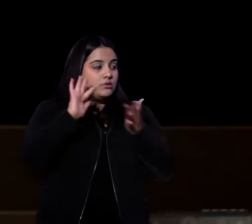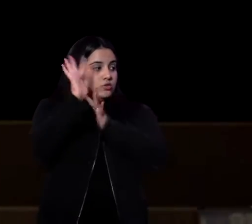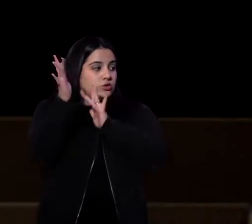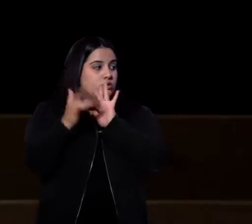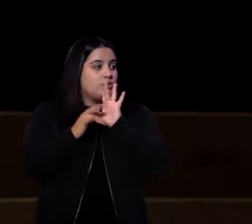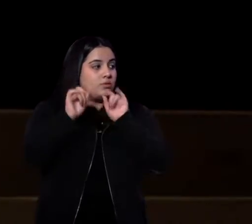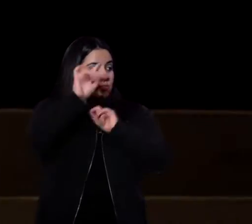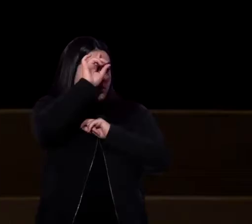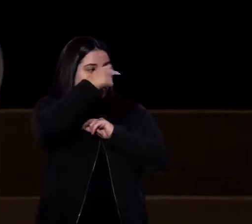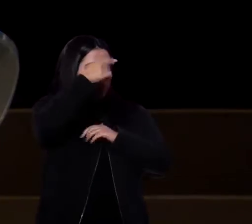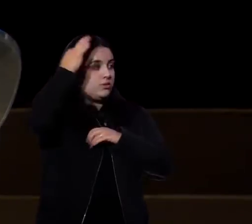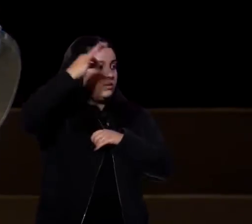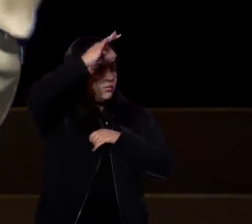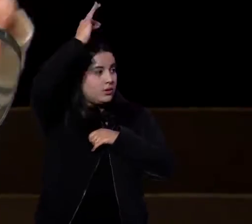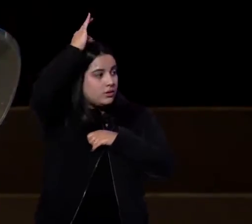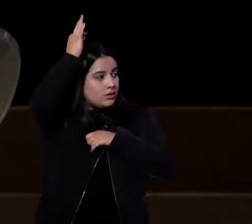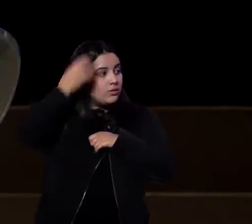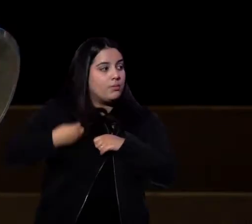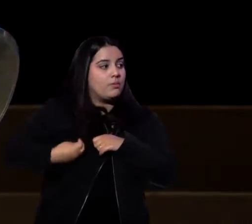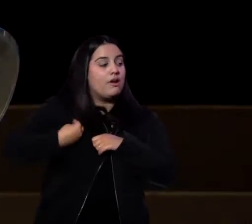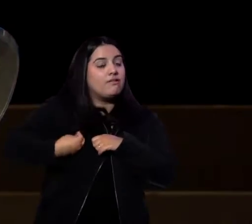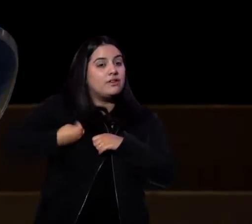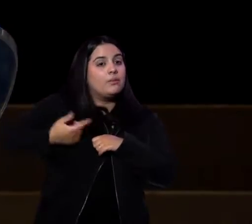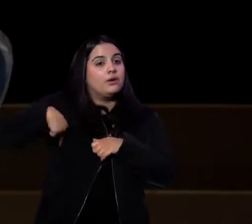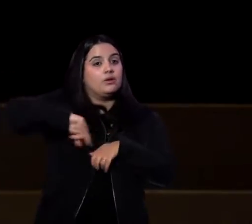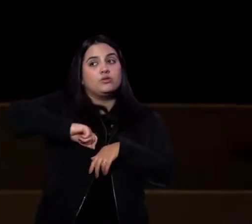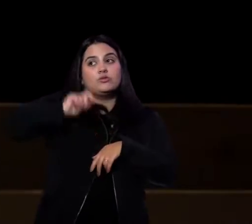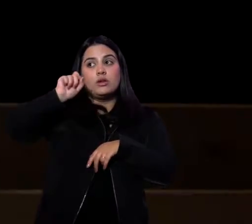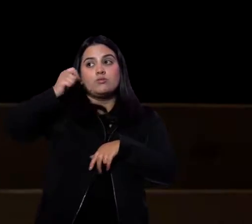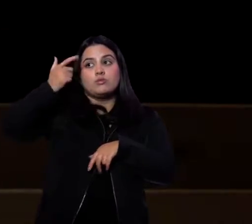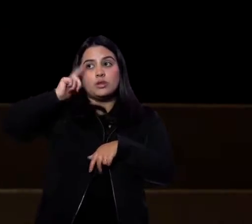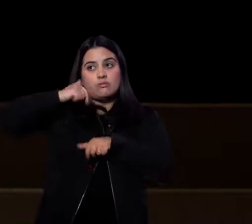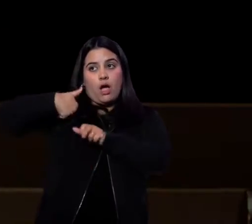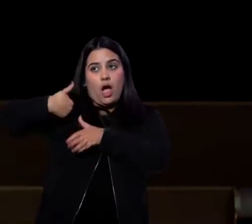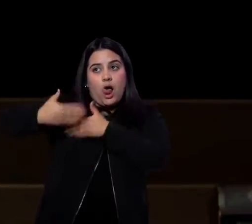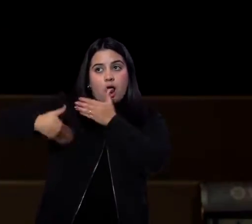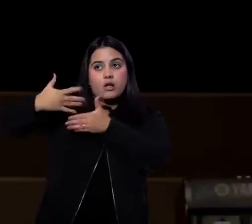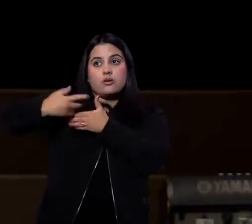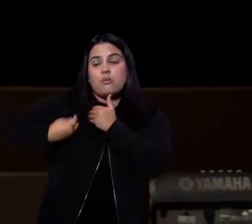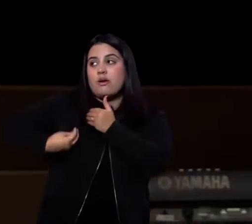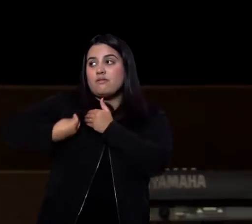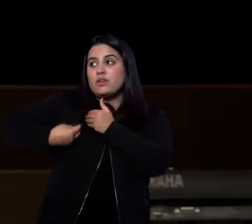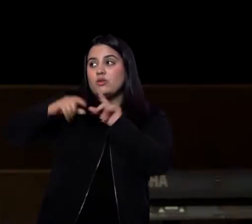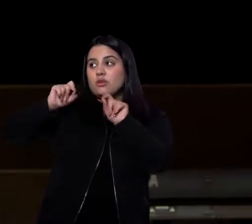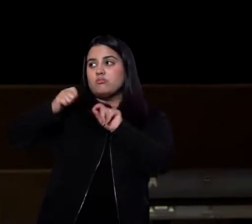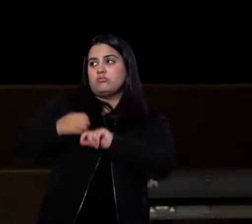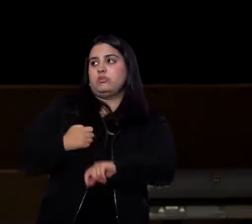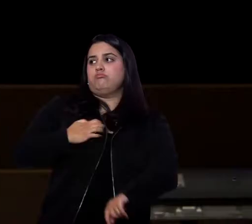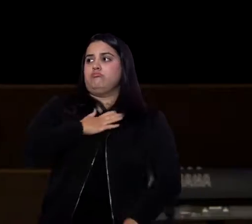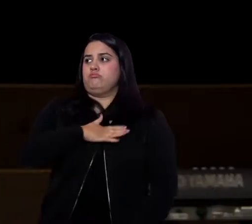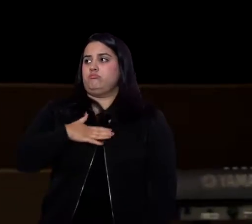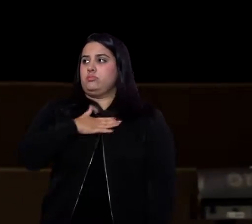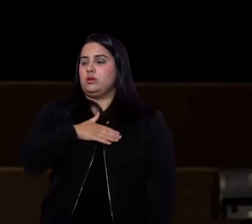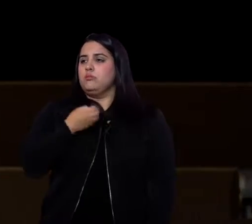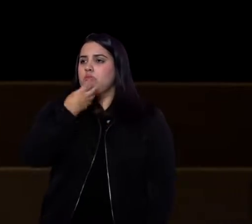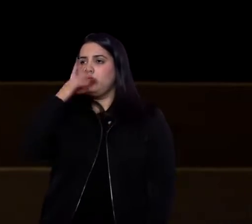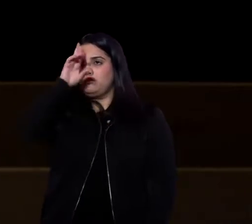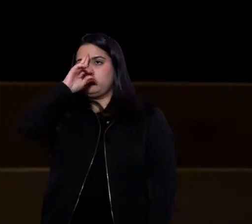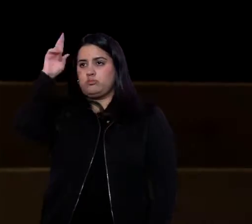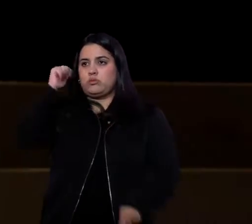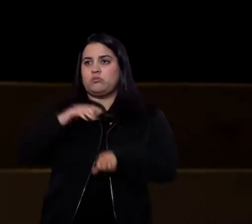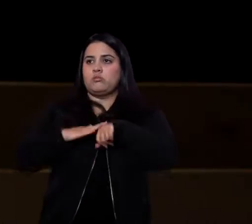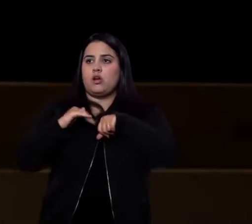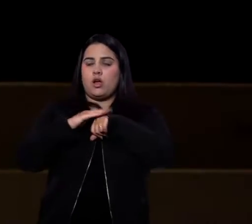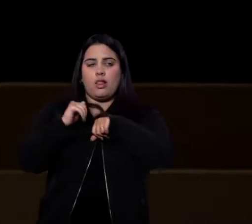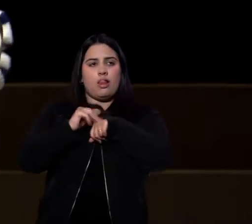vidas, para que a gente pudesse continuar, né, vivendo de forma que agrade ao Senhor. O Espírito